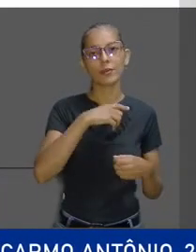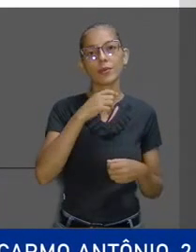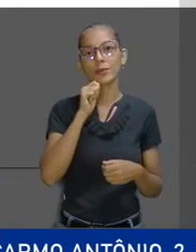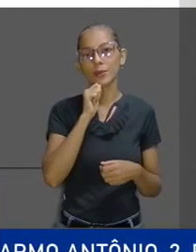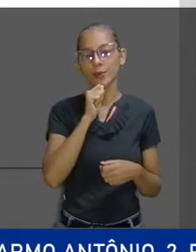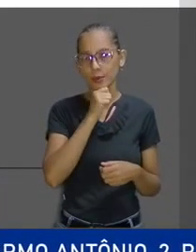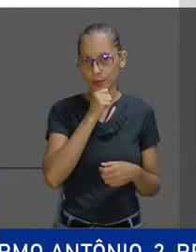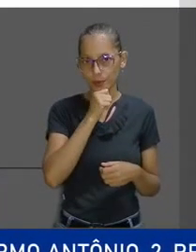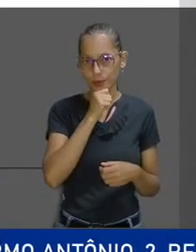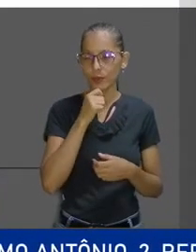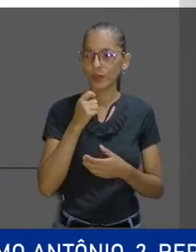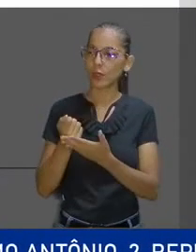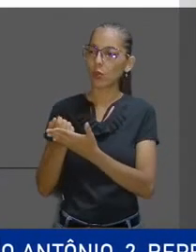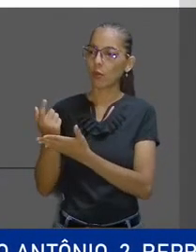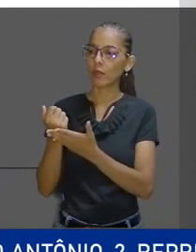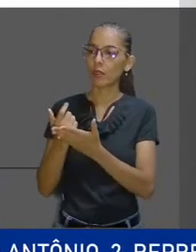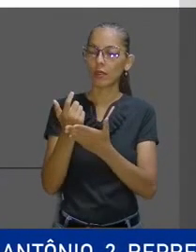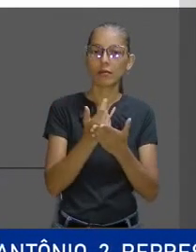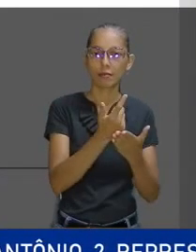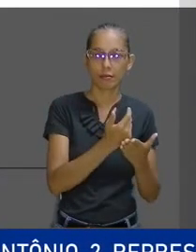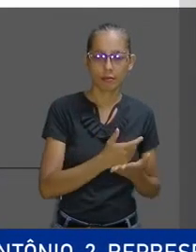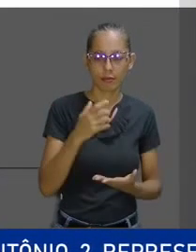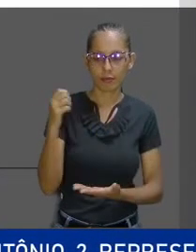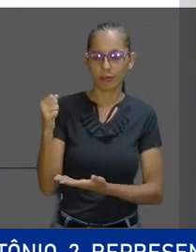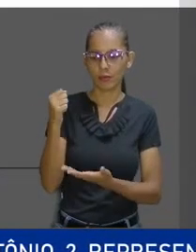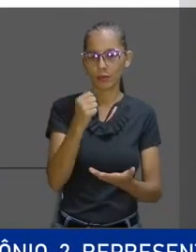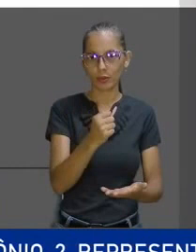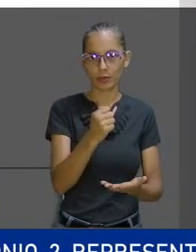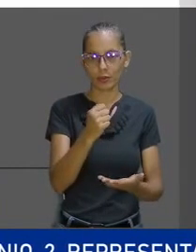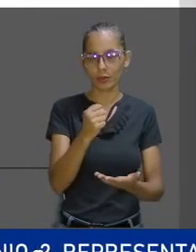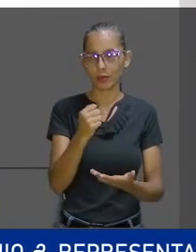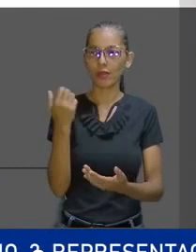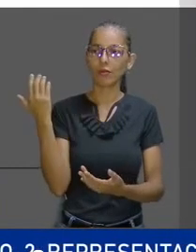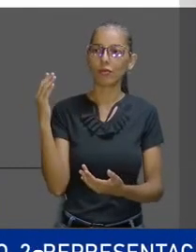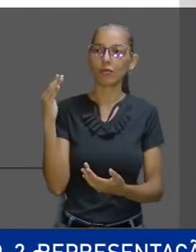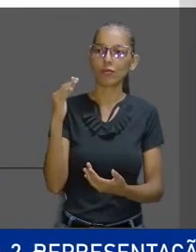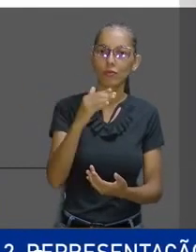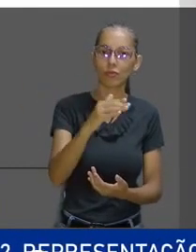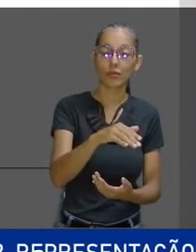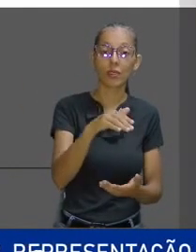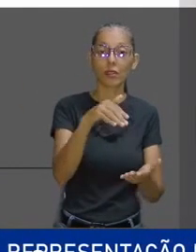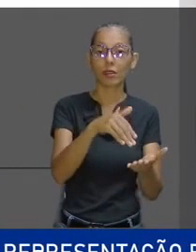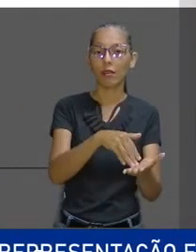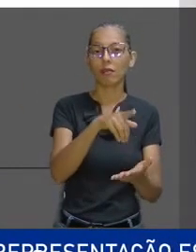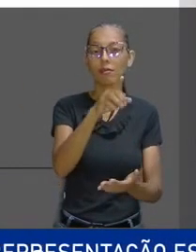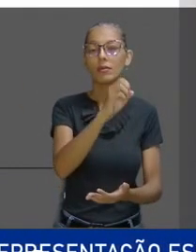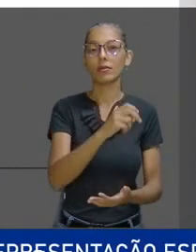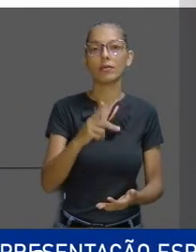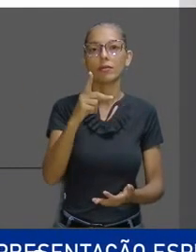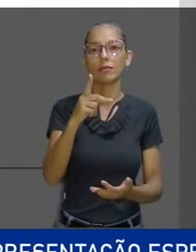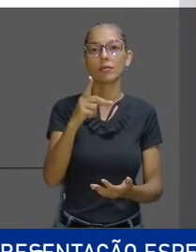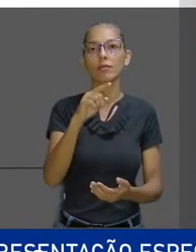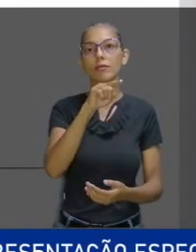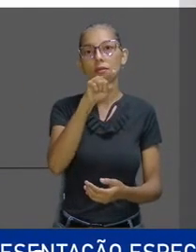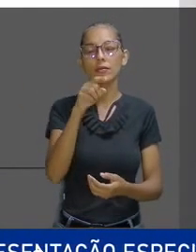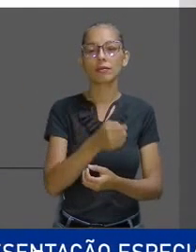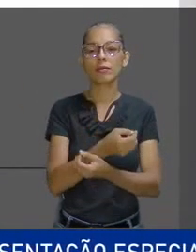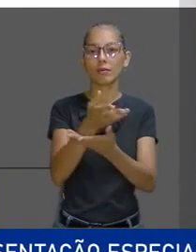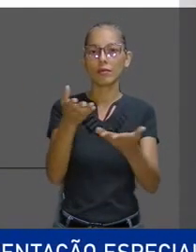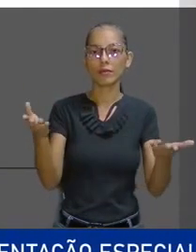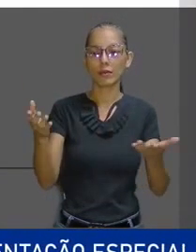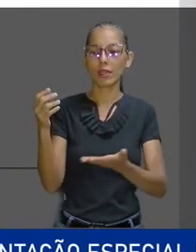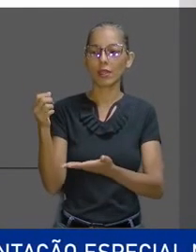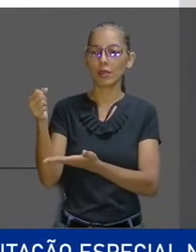foram encontradas no interior do veículo. Esse é o teor do depoimento prestado por Felipe